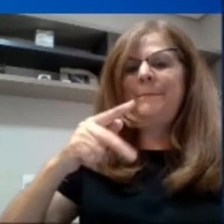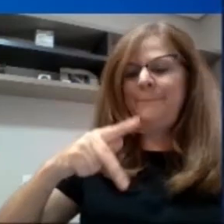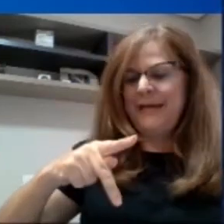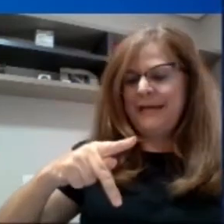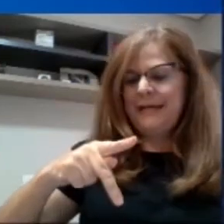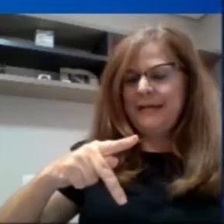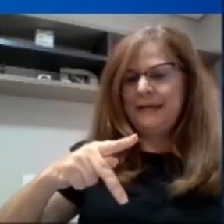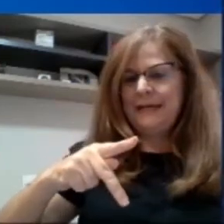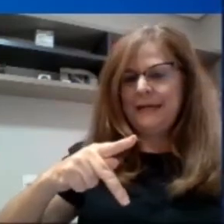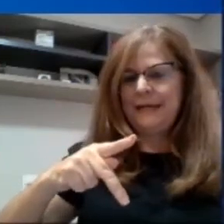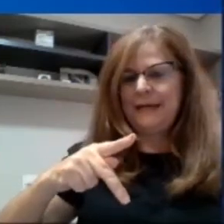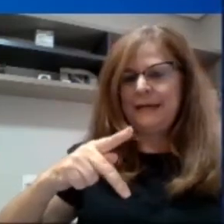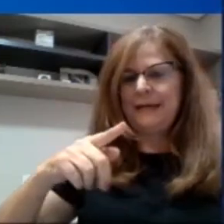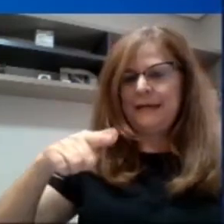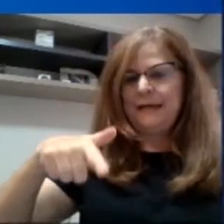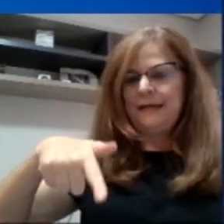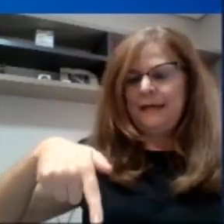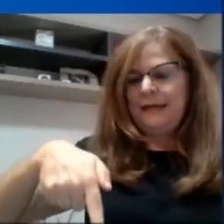P,